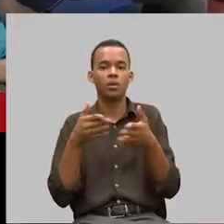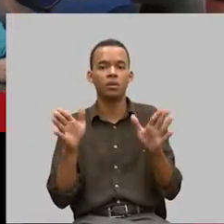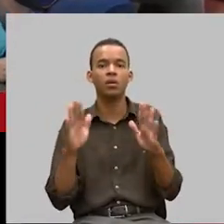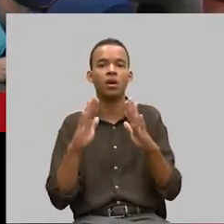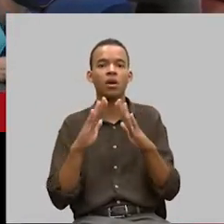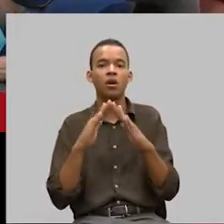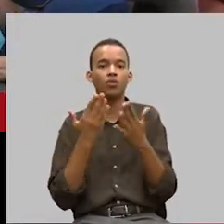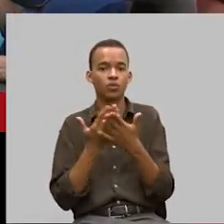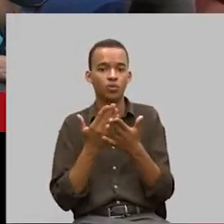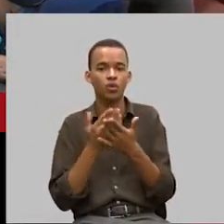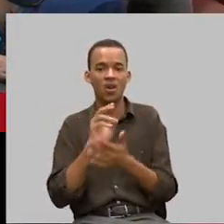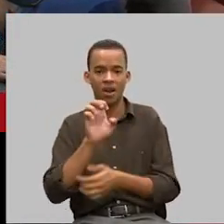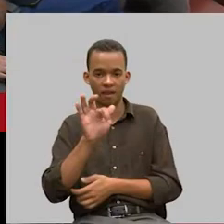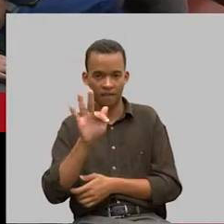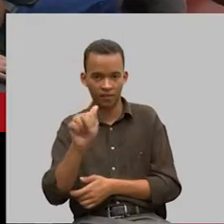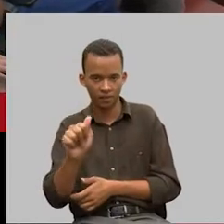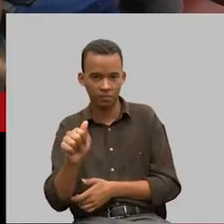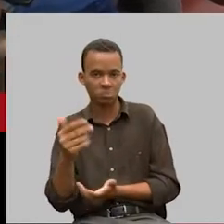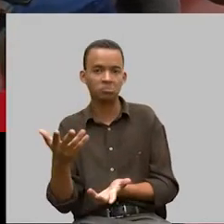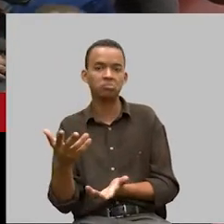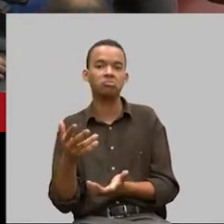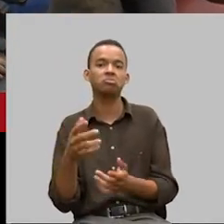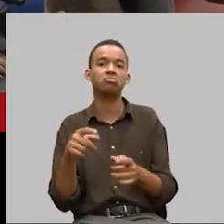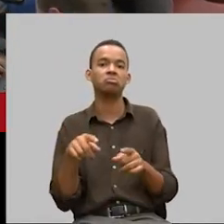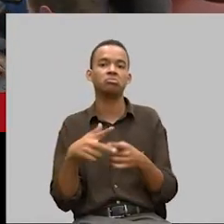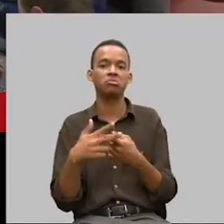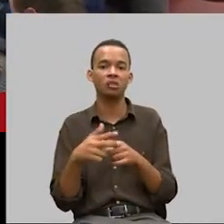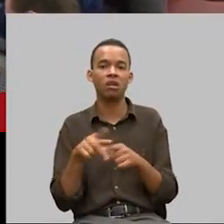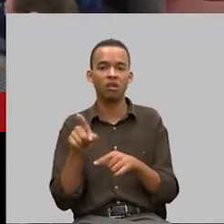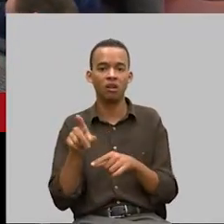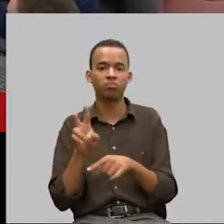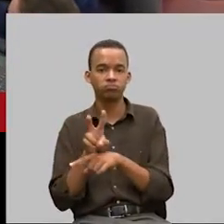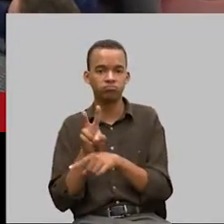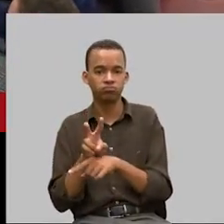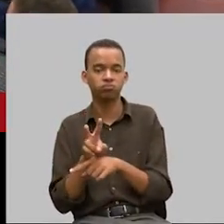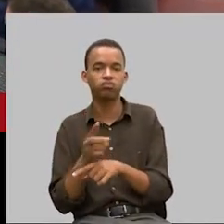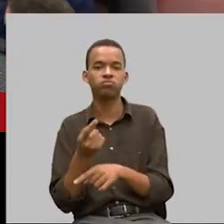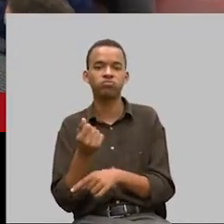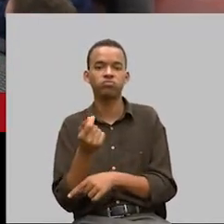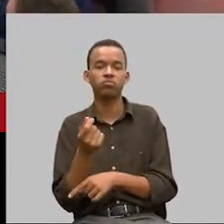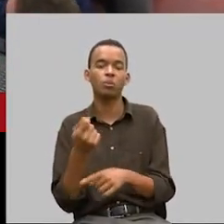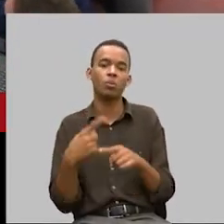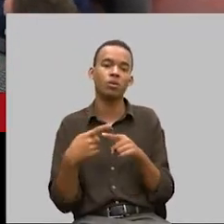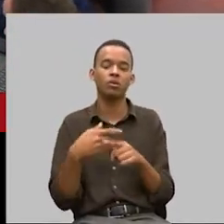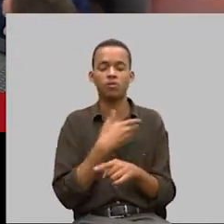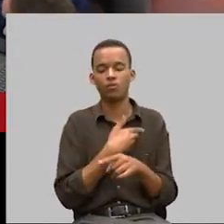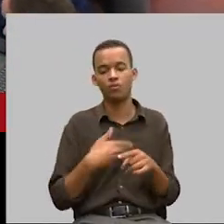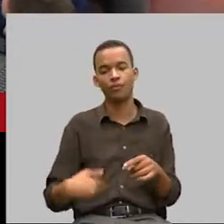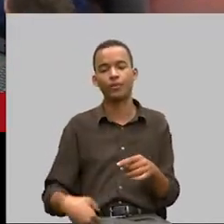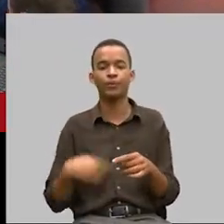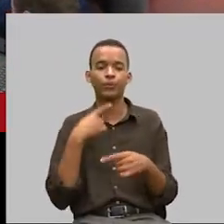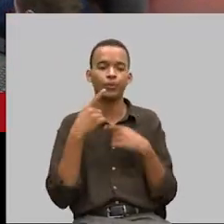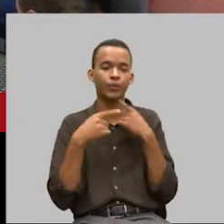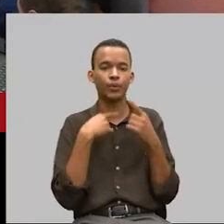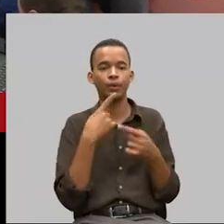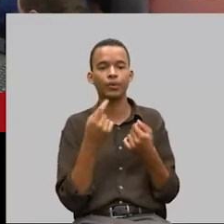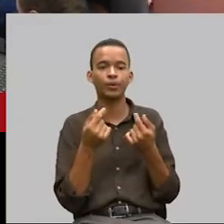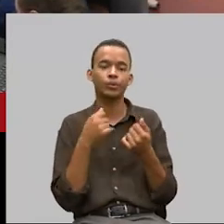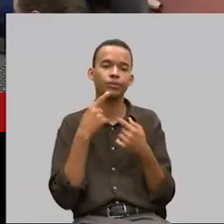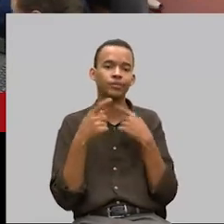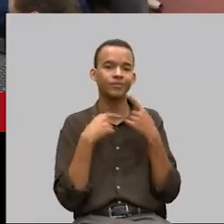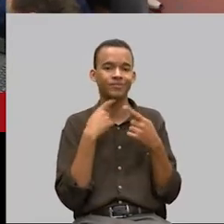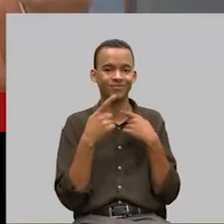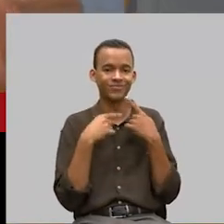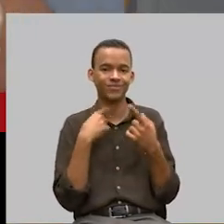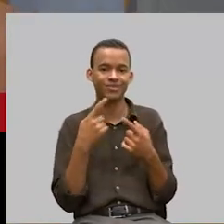Agrícola no estado se o regime de recuperação fiscal que o governo diz que o estado tá quebrado e aprovar mas também o estado também tá